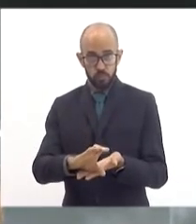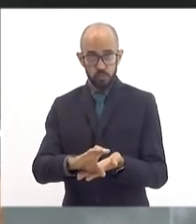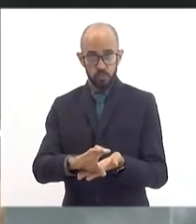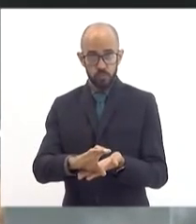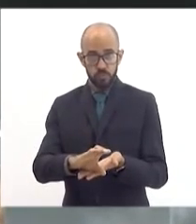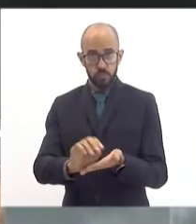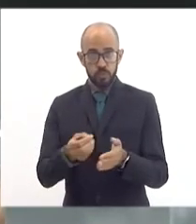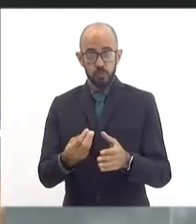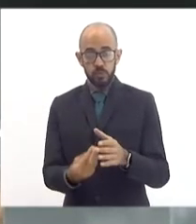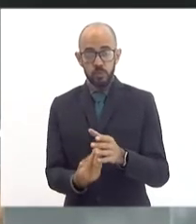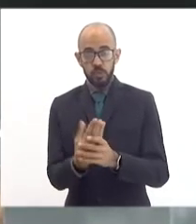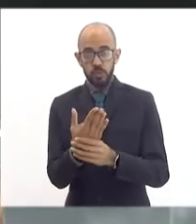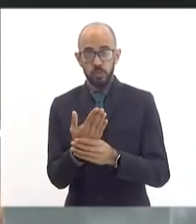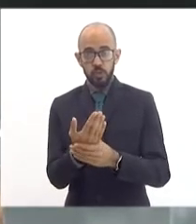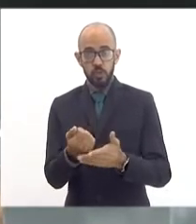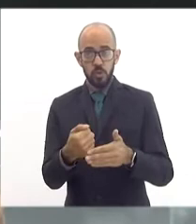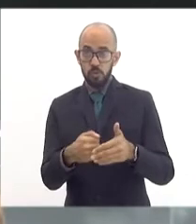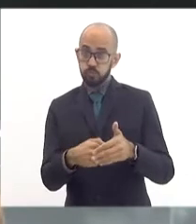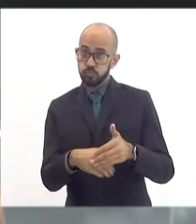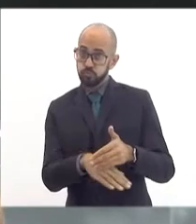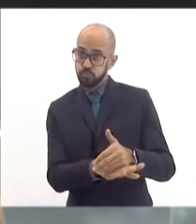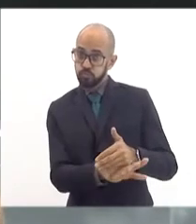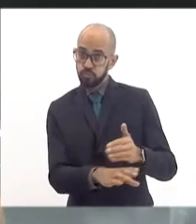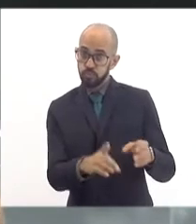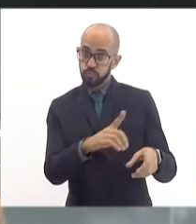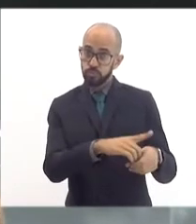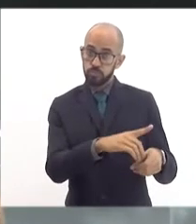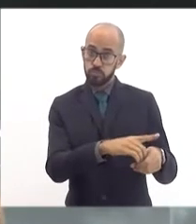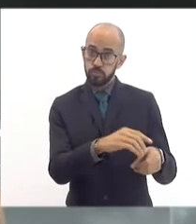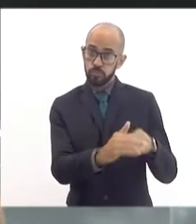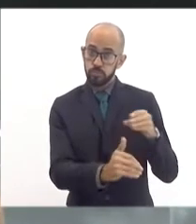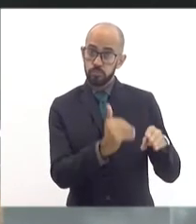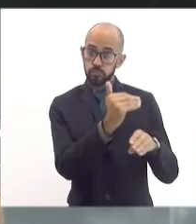Fundo Soberano. A posteriori,